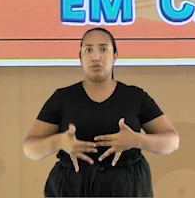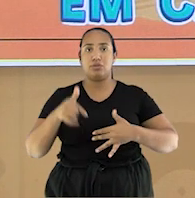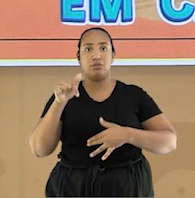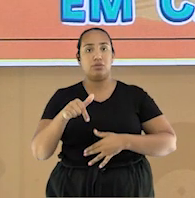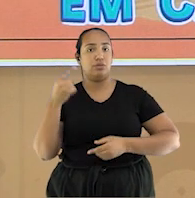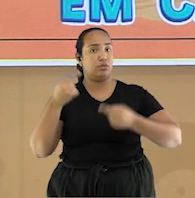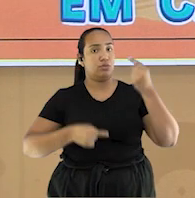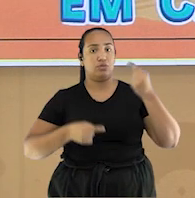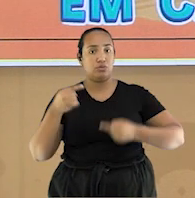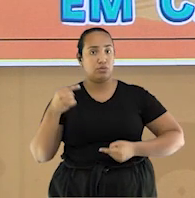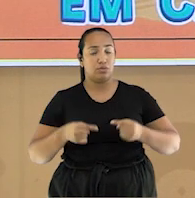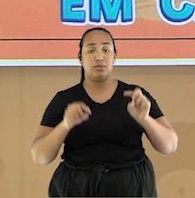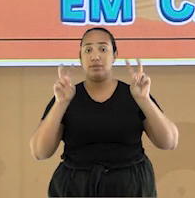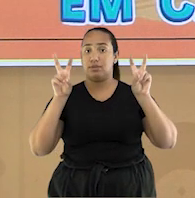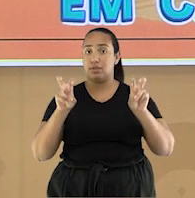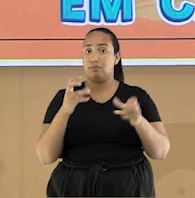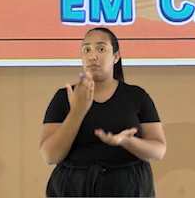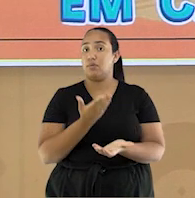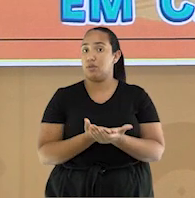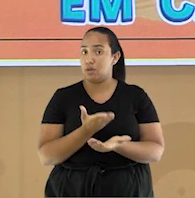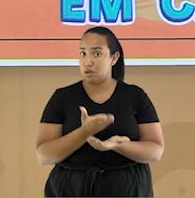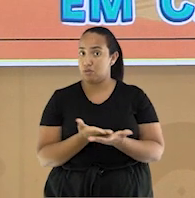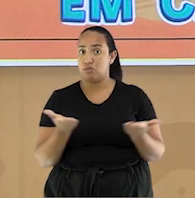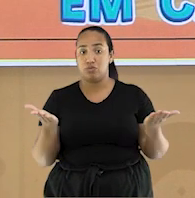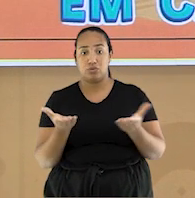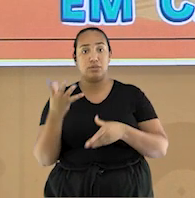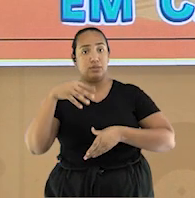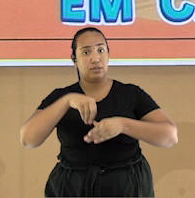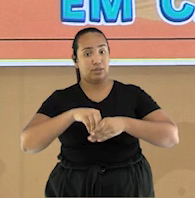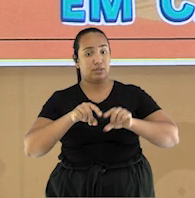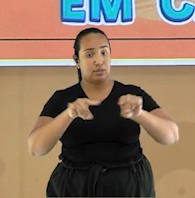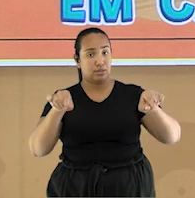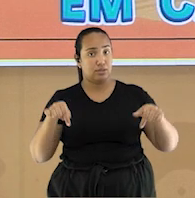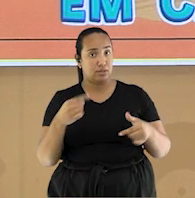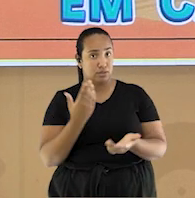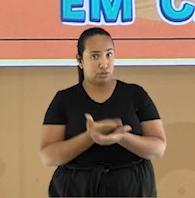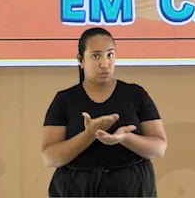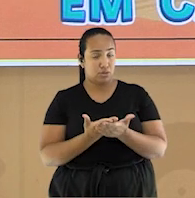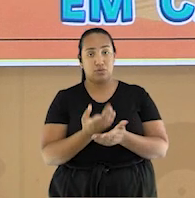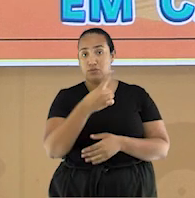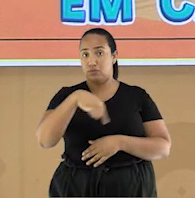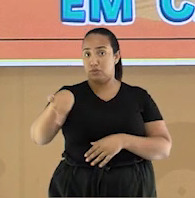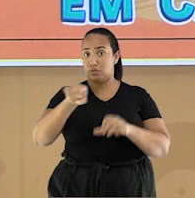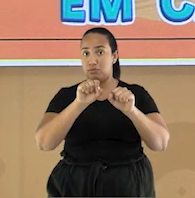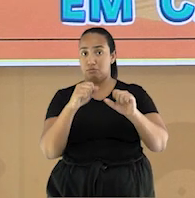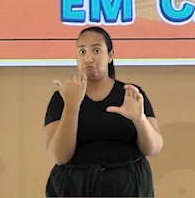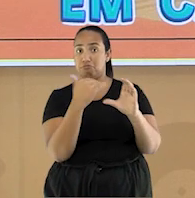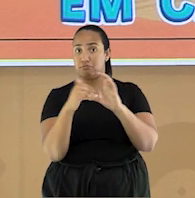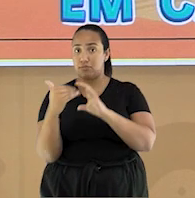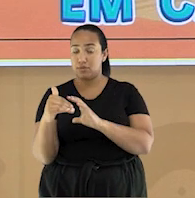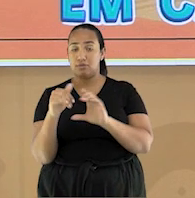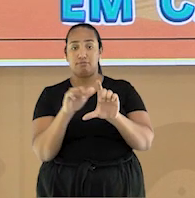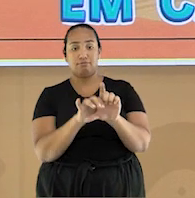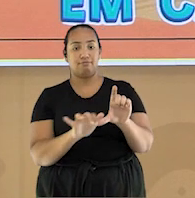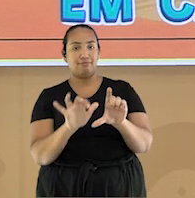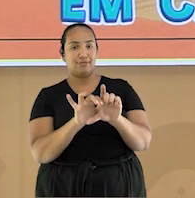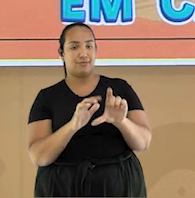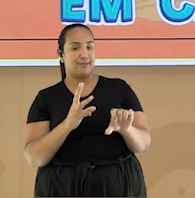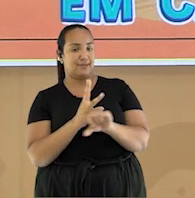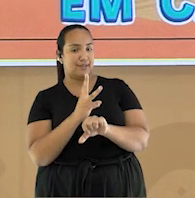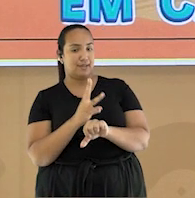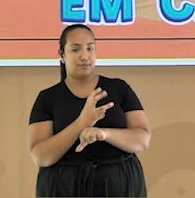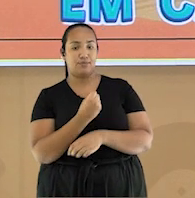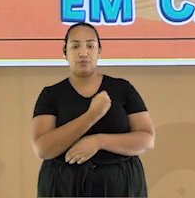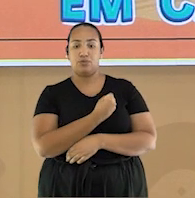de discutir o tema da nossa aula de hoje em sala. Você pode compartilhar através desse QR Code, que é o nosso